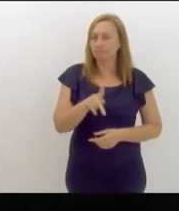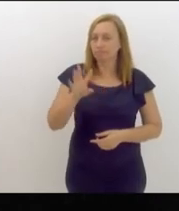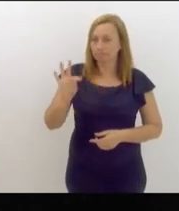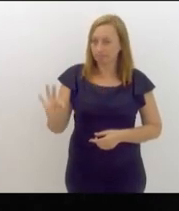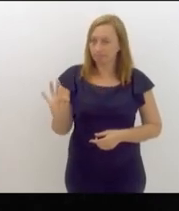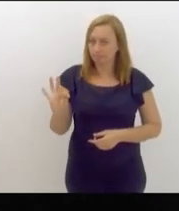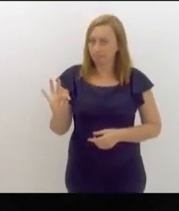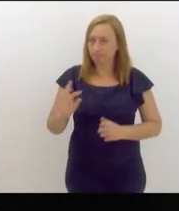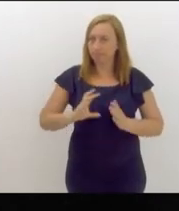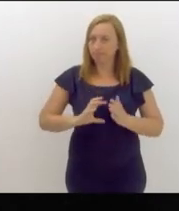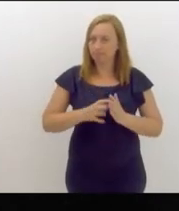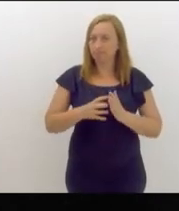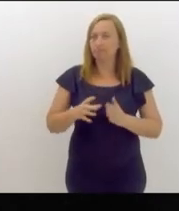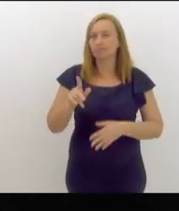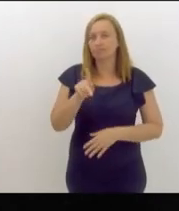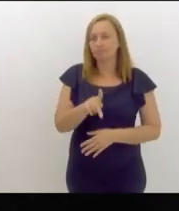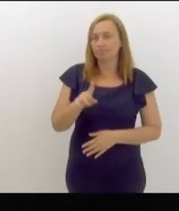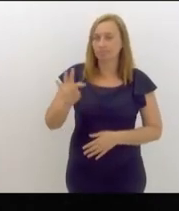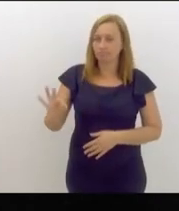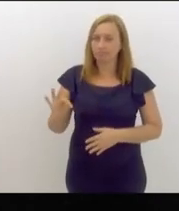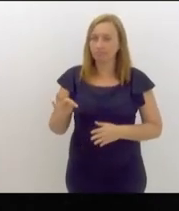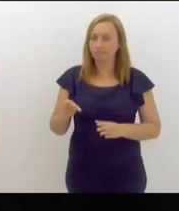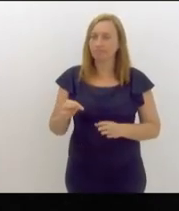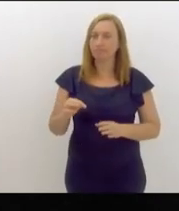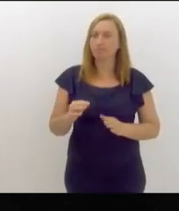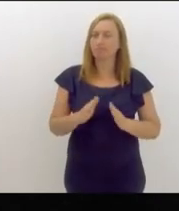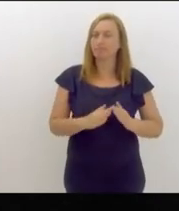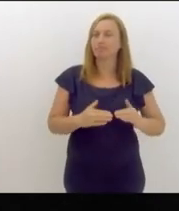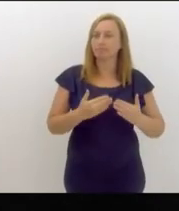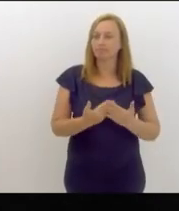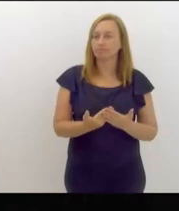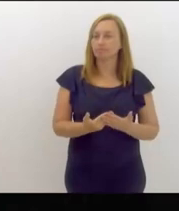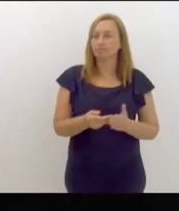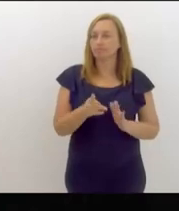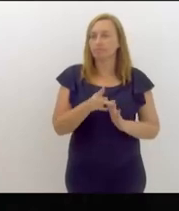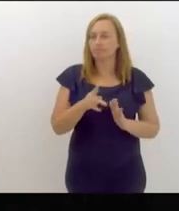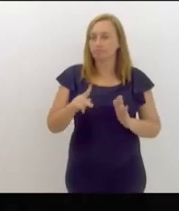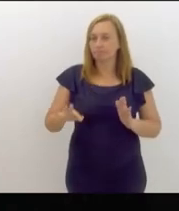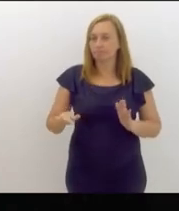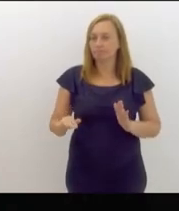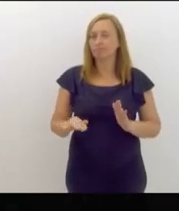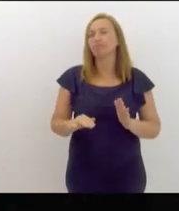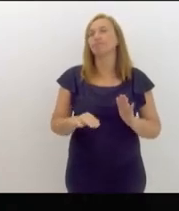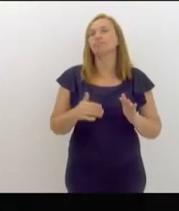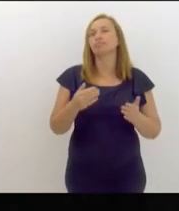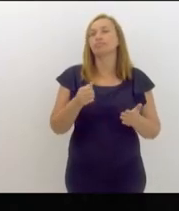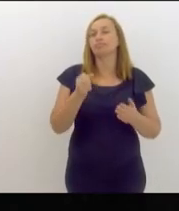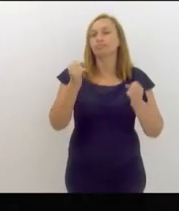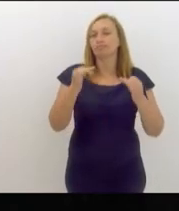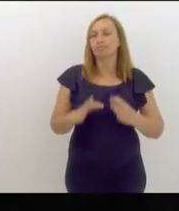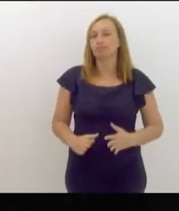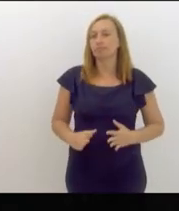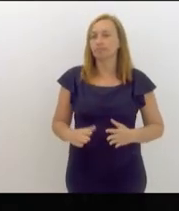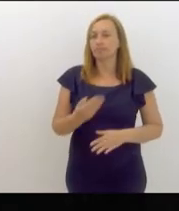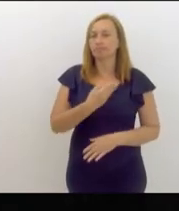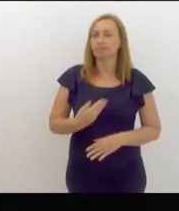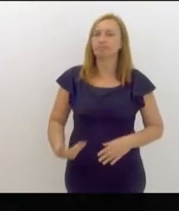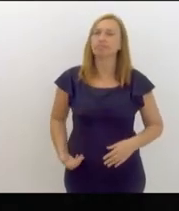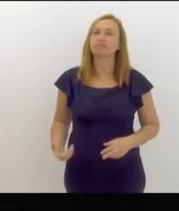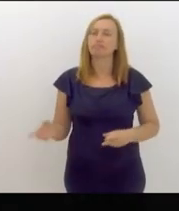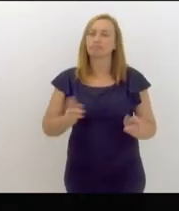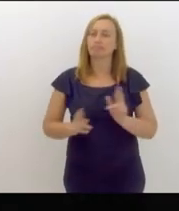na bancada do protocolou um requerimento para cobrar explicações do governo em relação a